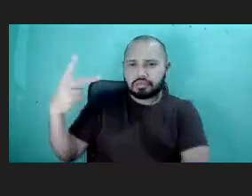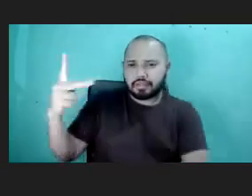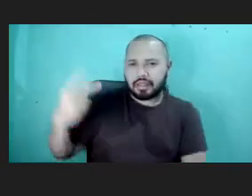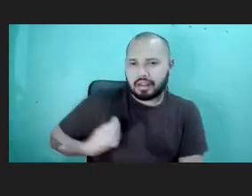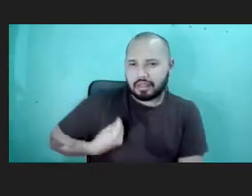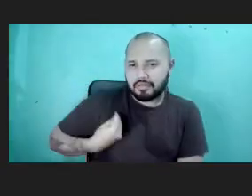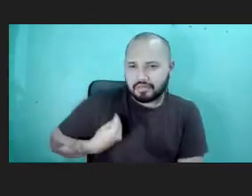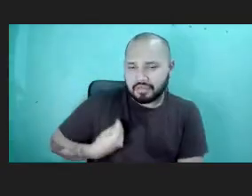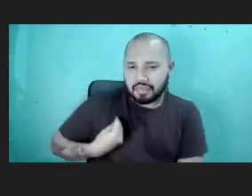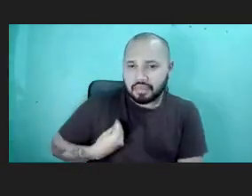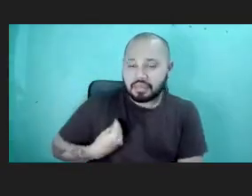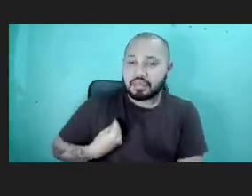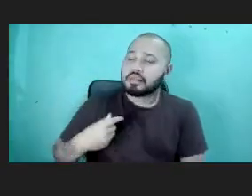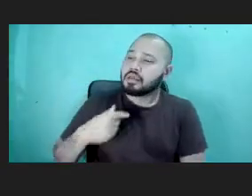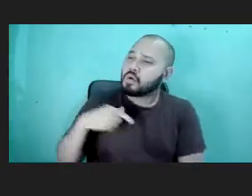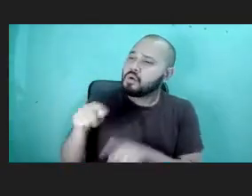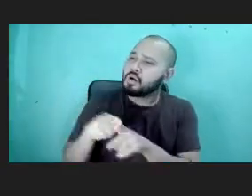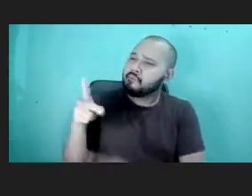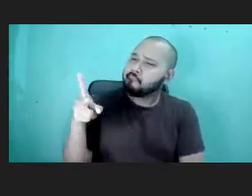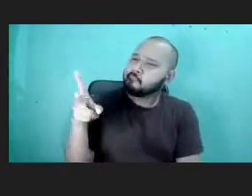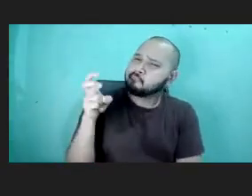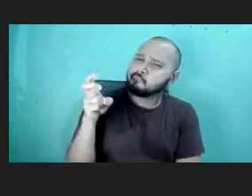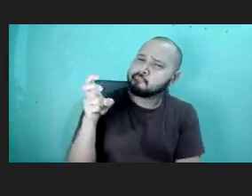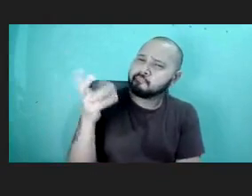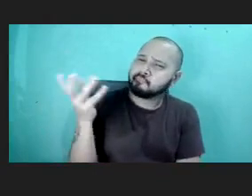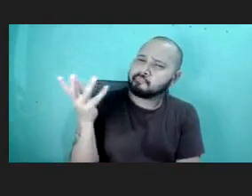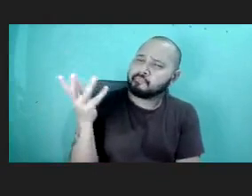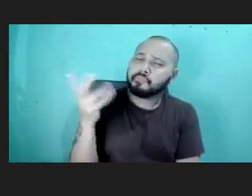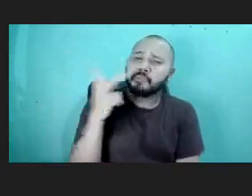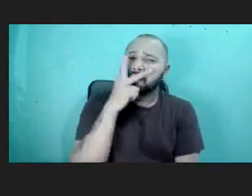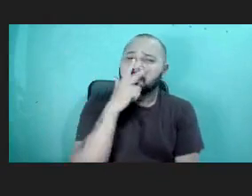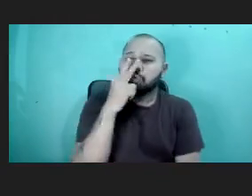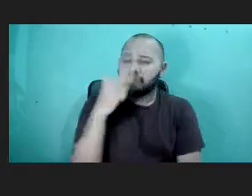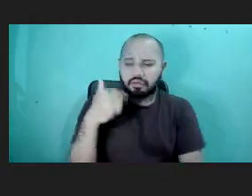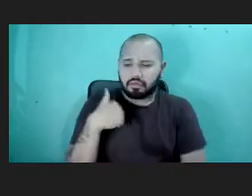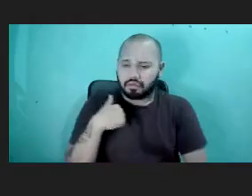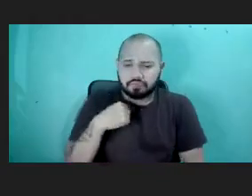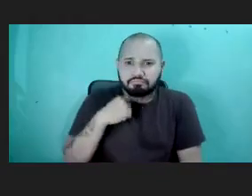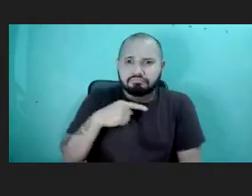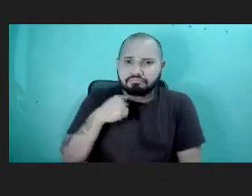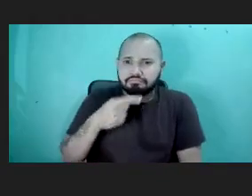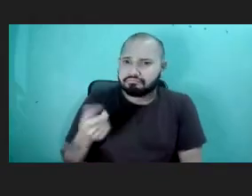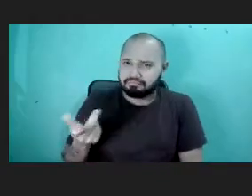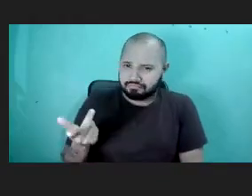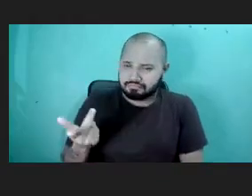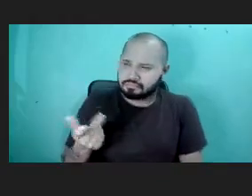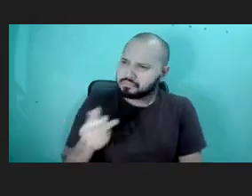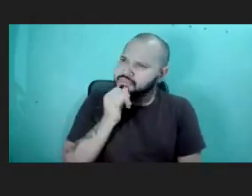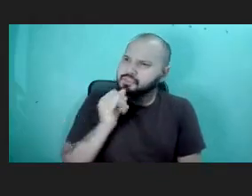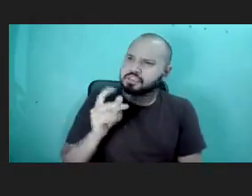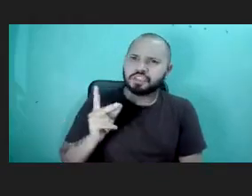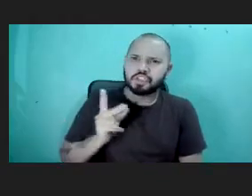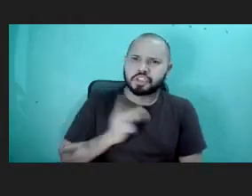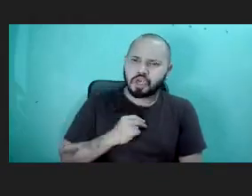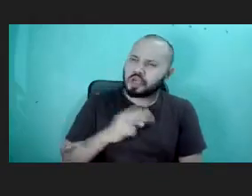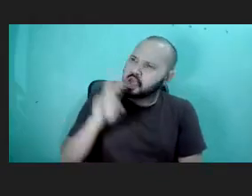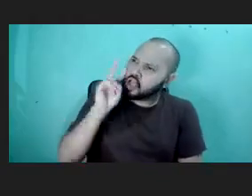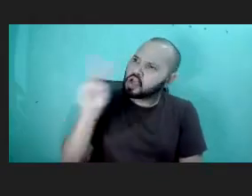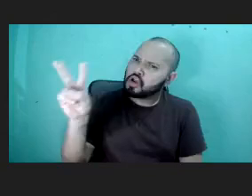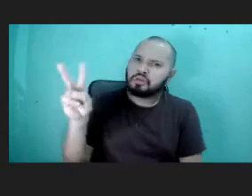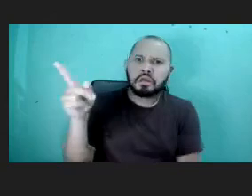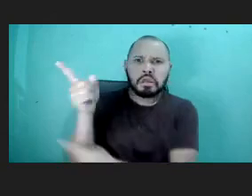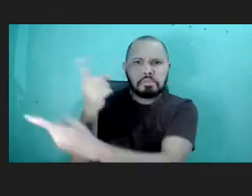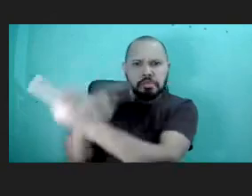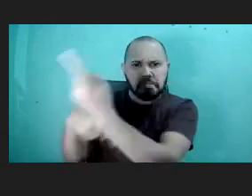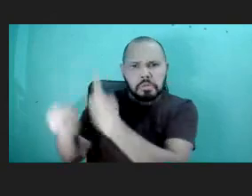me fisga, no sentido de uma insuficiência. Nossa, eu tô talvez faltando